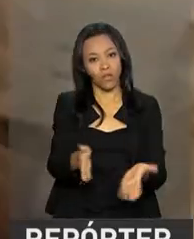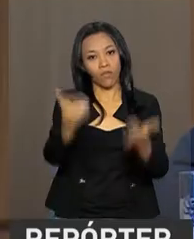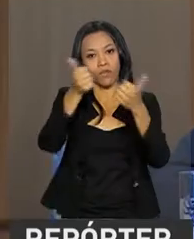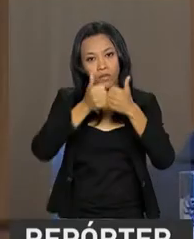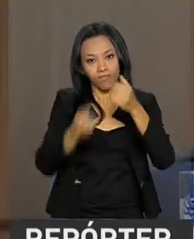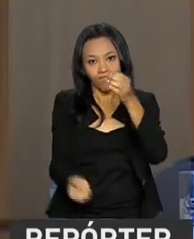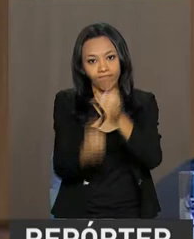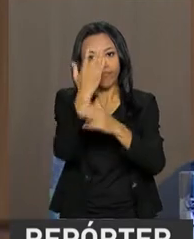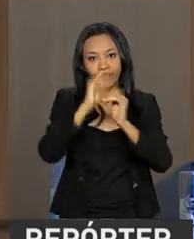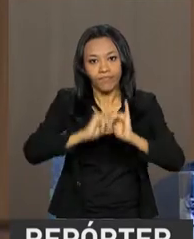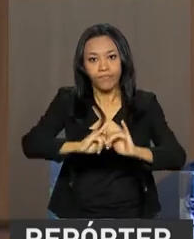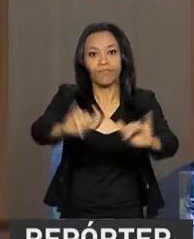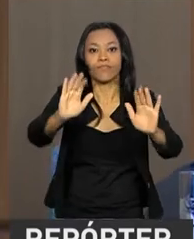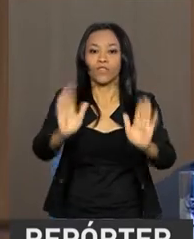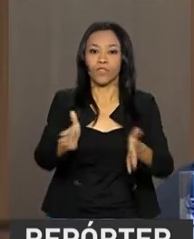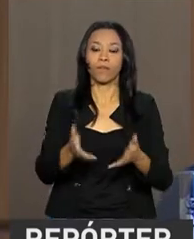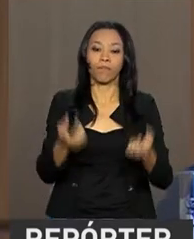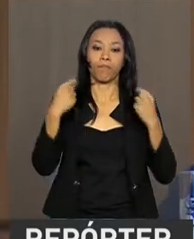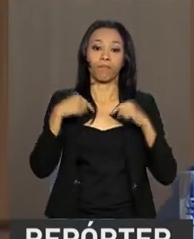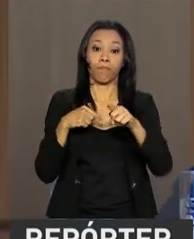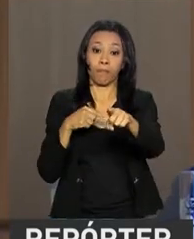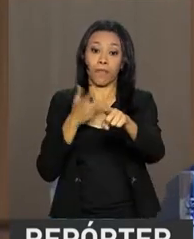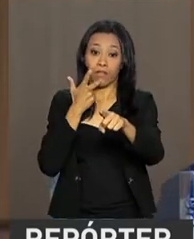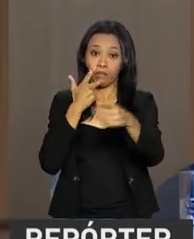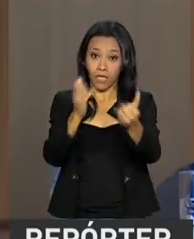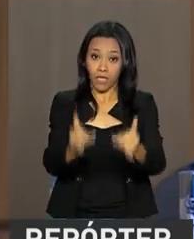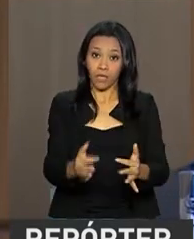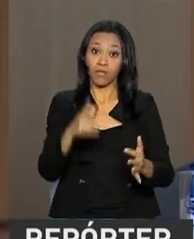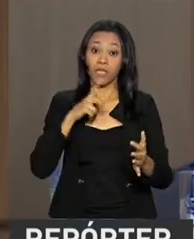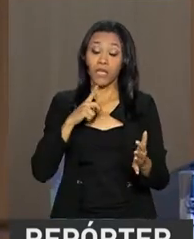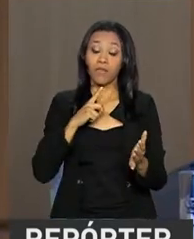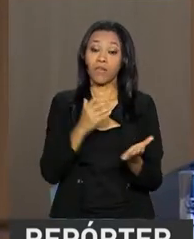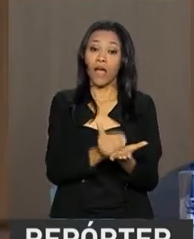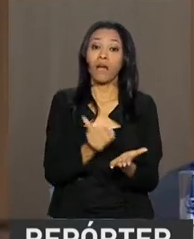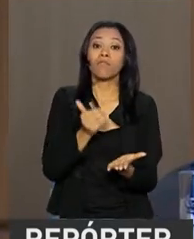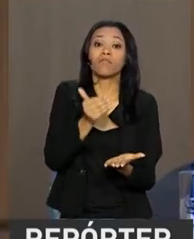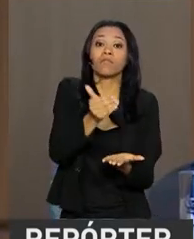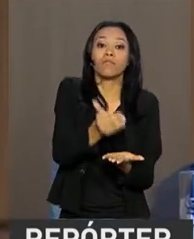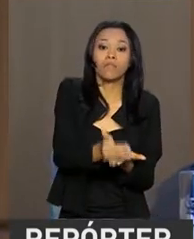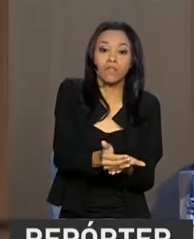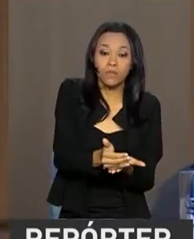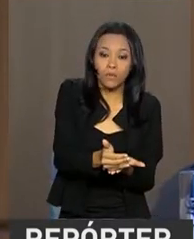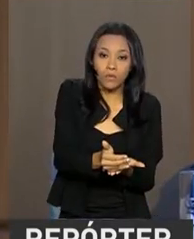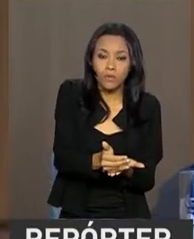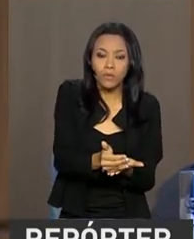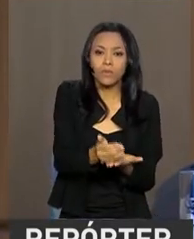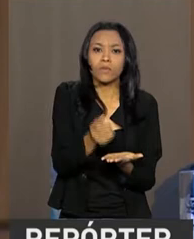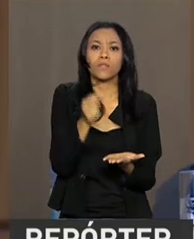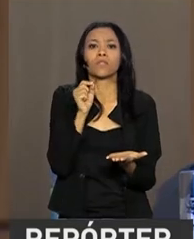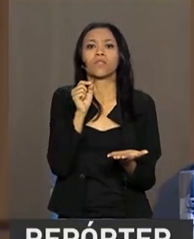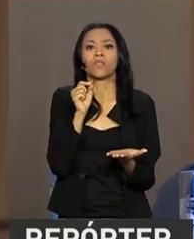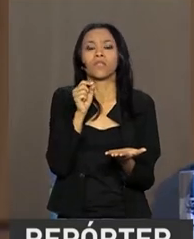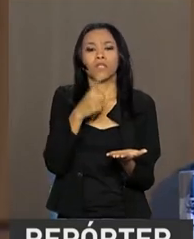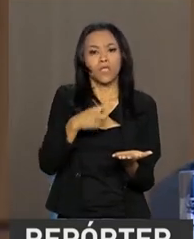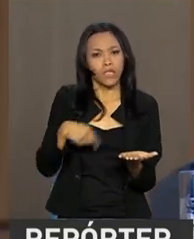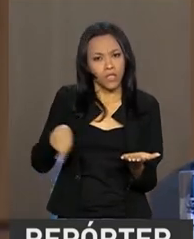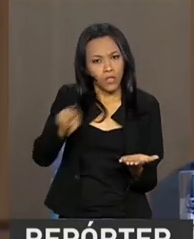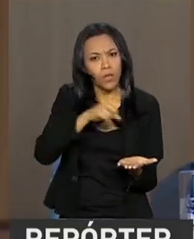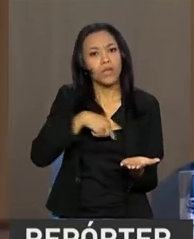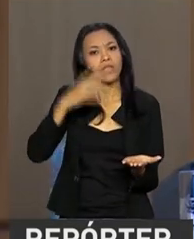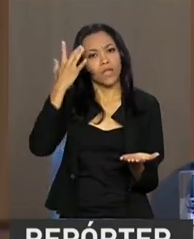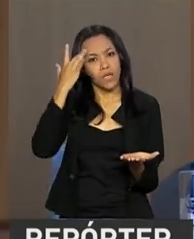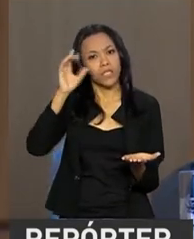implementadas. Houve também avanços na agenda BC+, que são avanços que consideramos